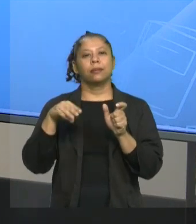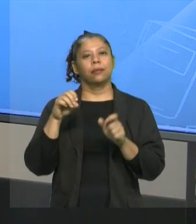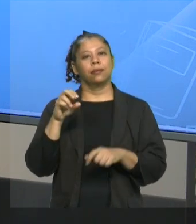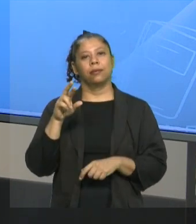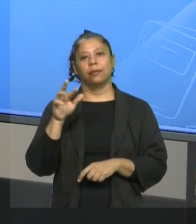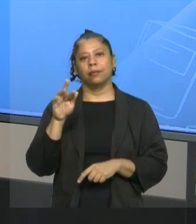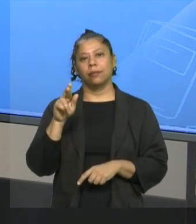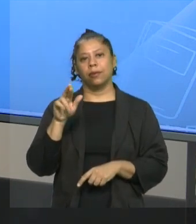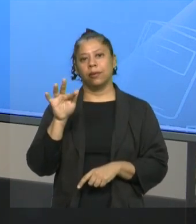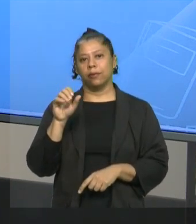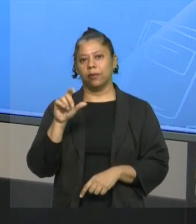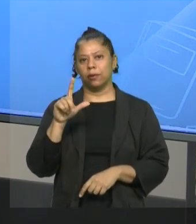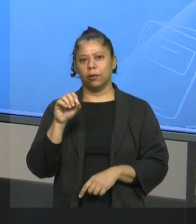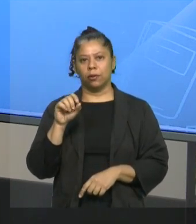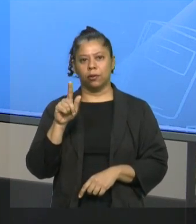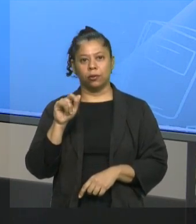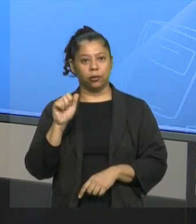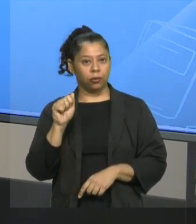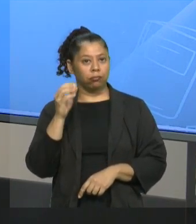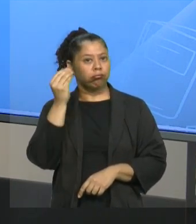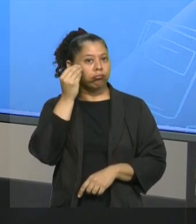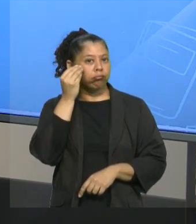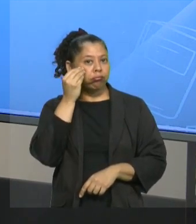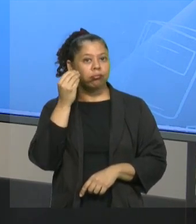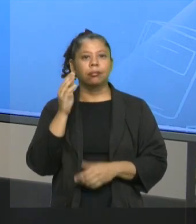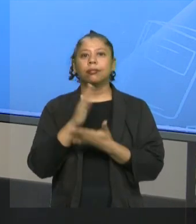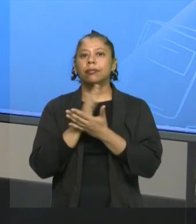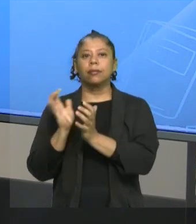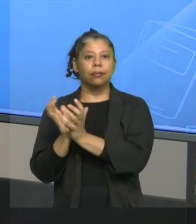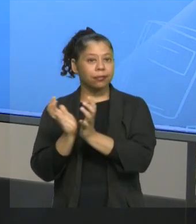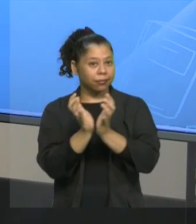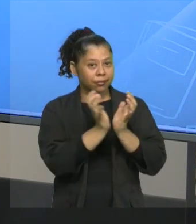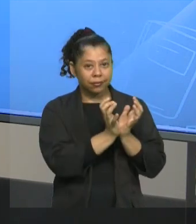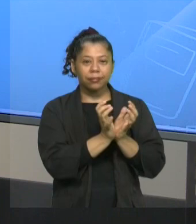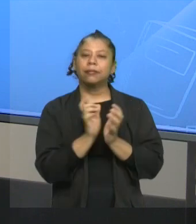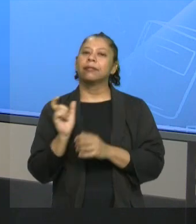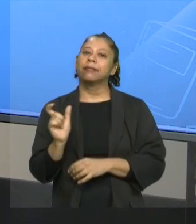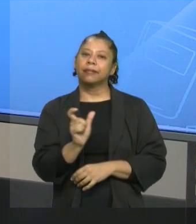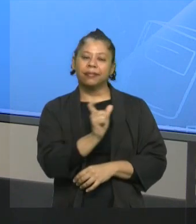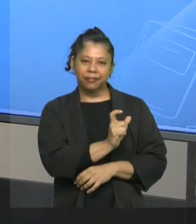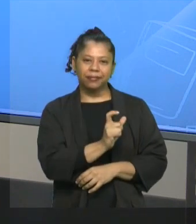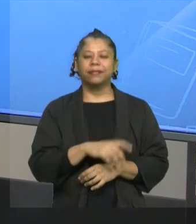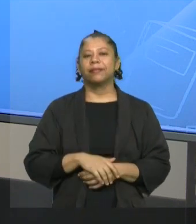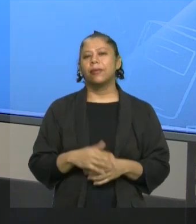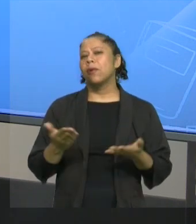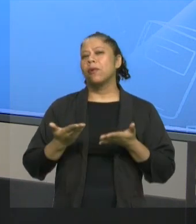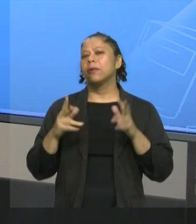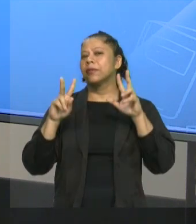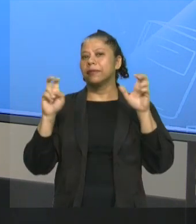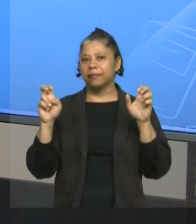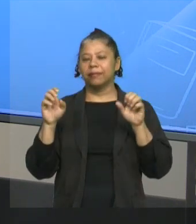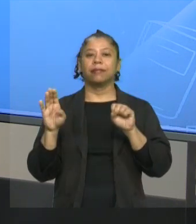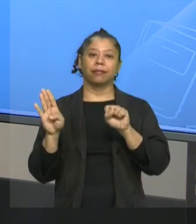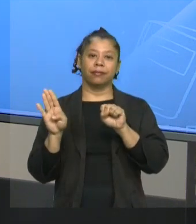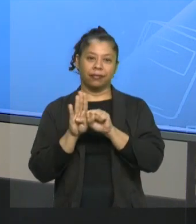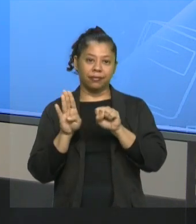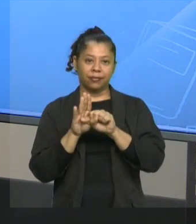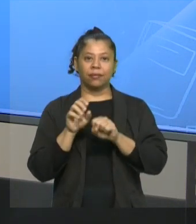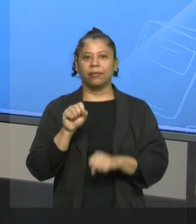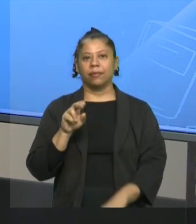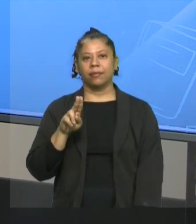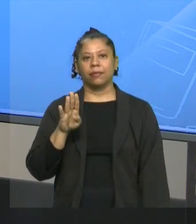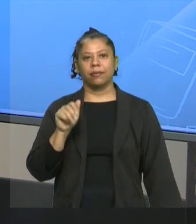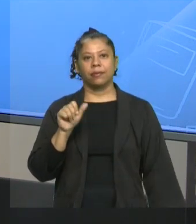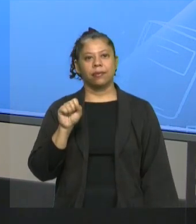revendo algumas classes de palavras. Aula de hoje, substantivo. Você sabe que